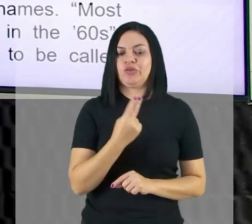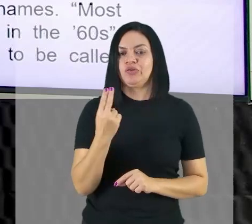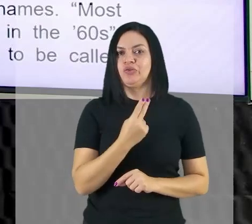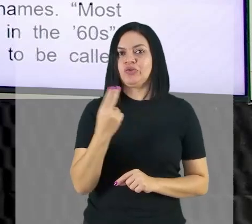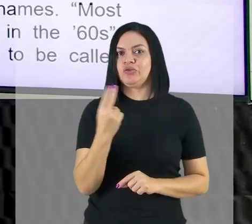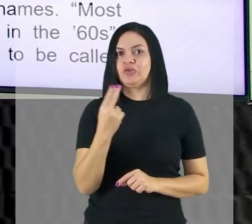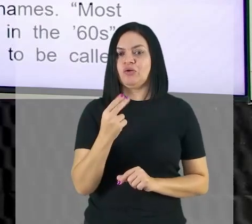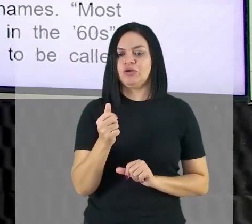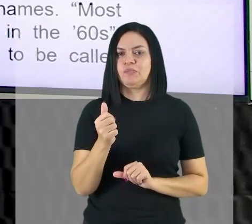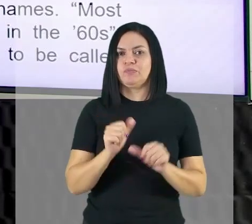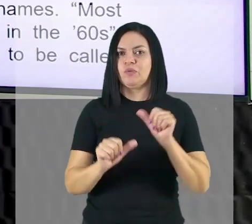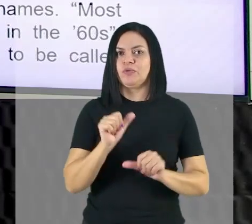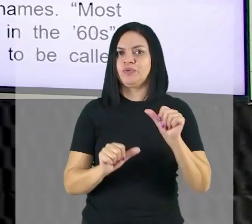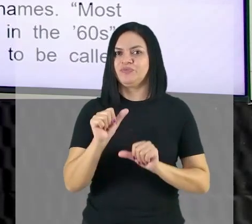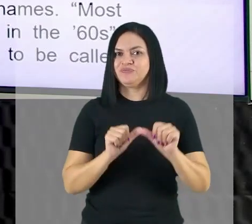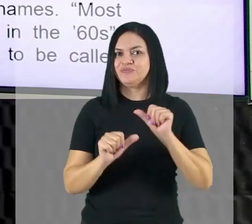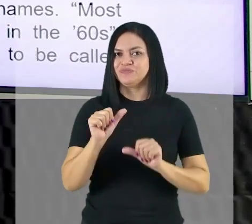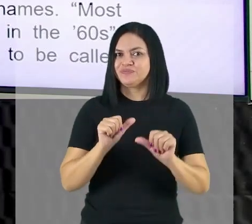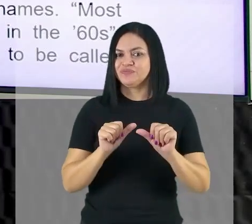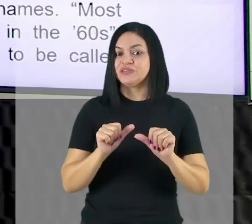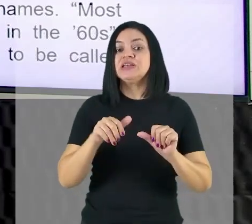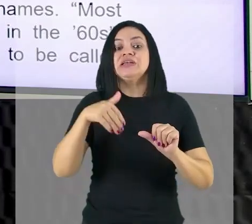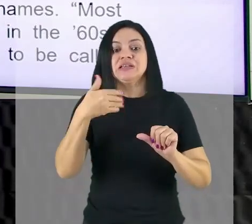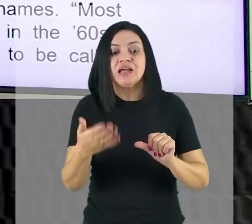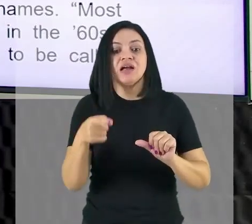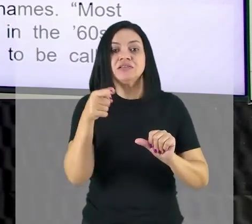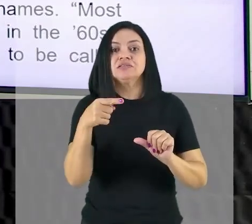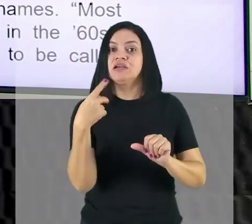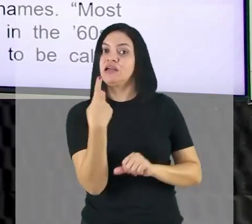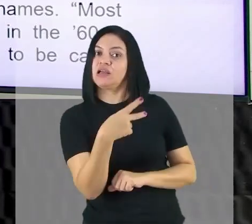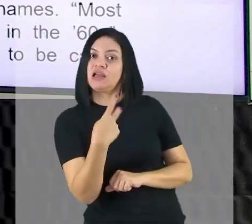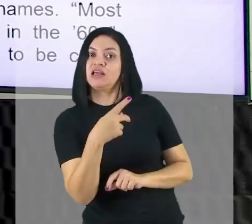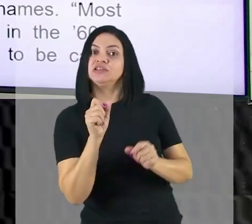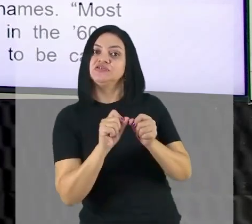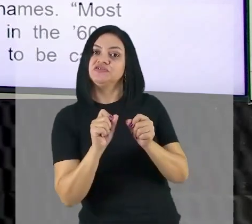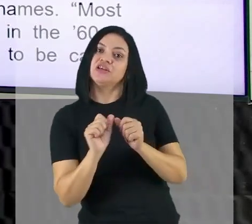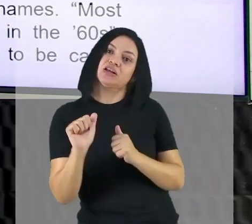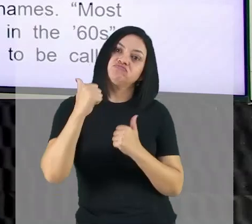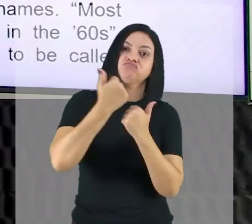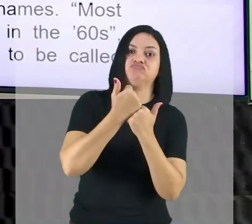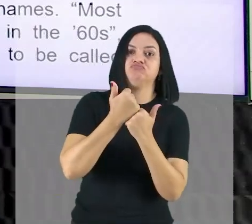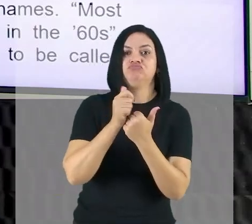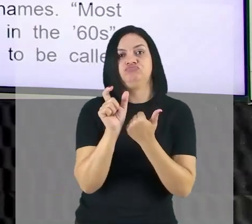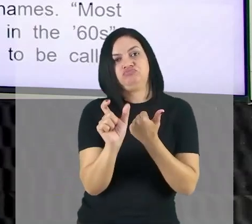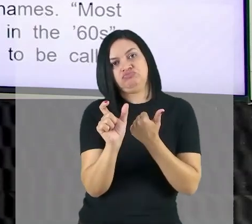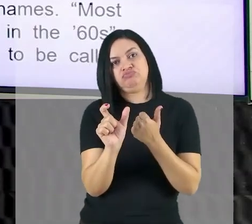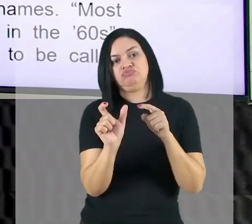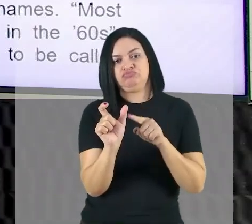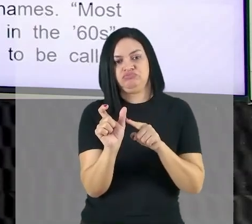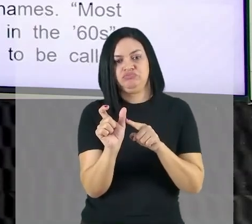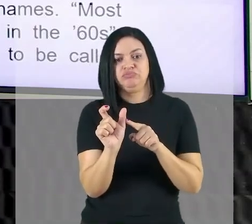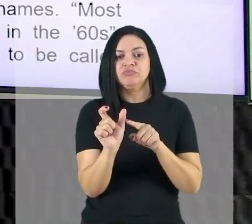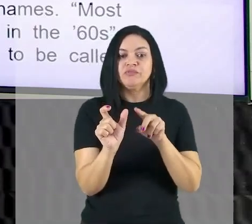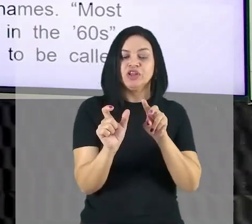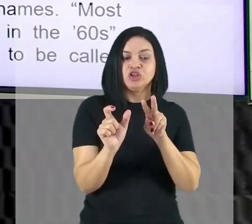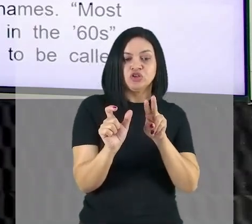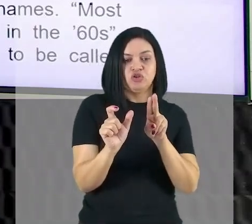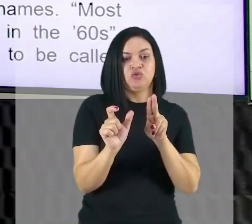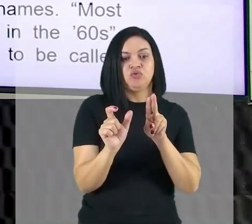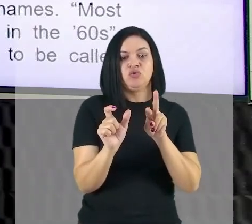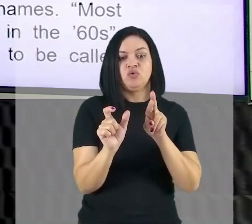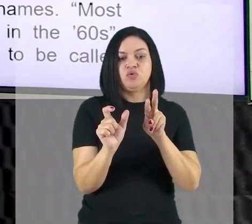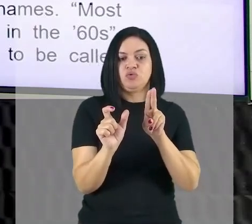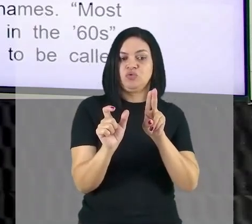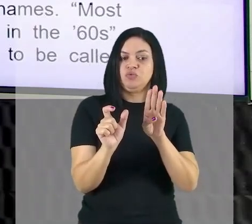nomes modificados. E aí, eles fizeram essa substituição. Yoruba, que é